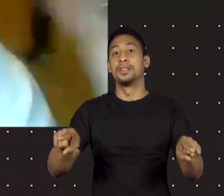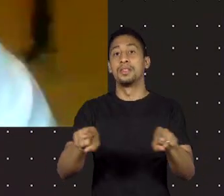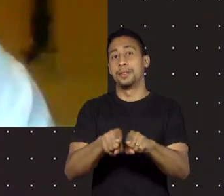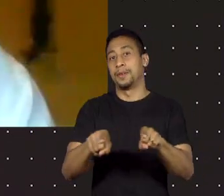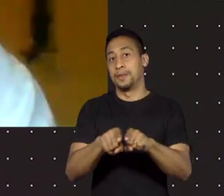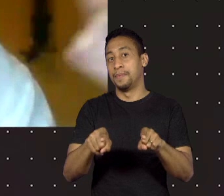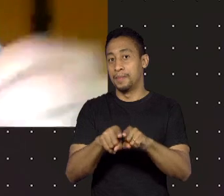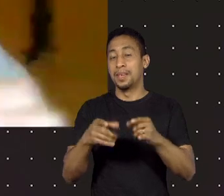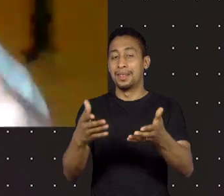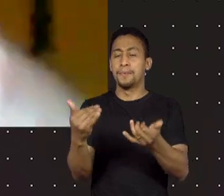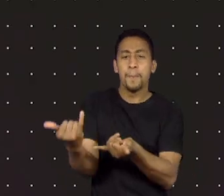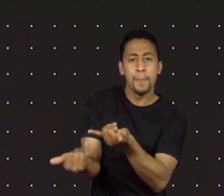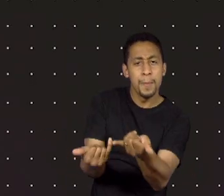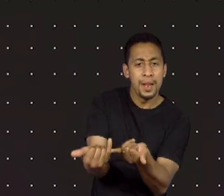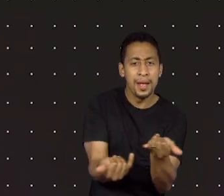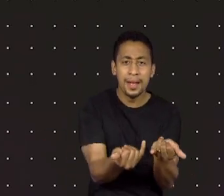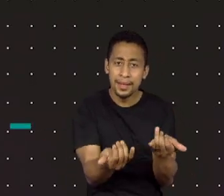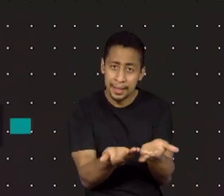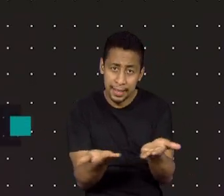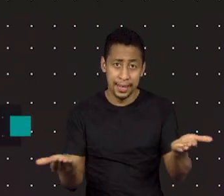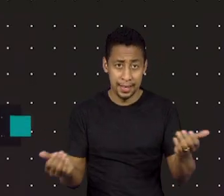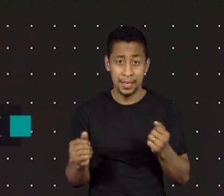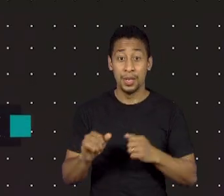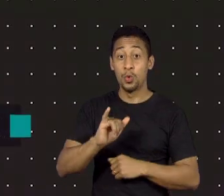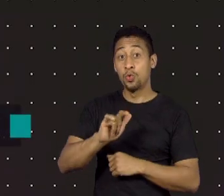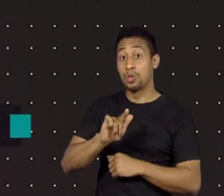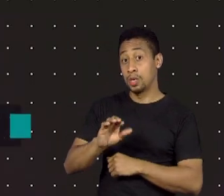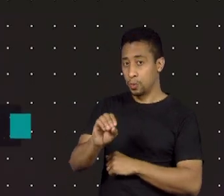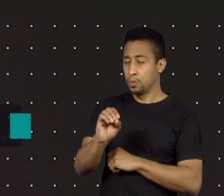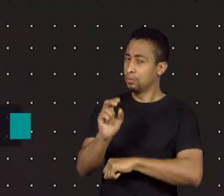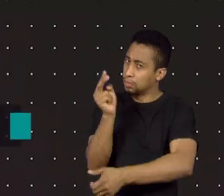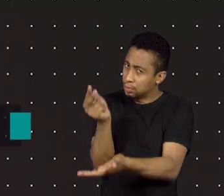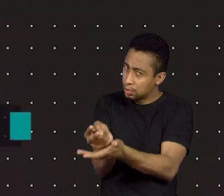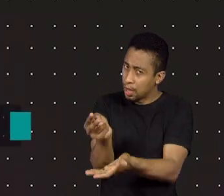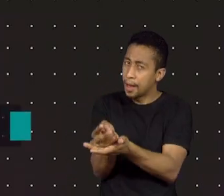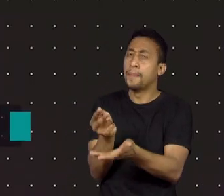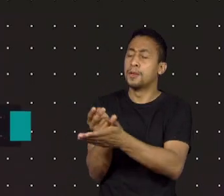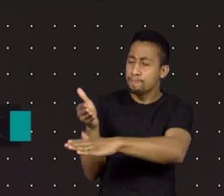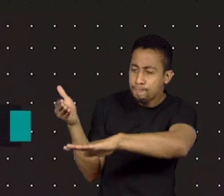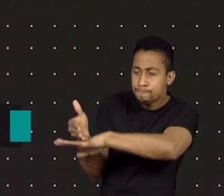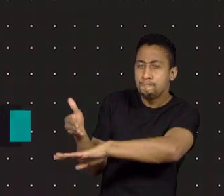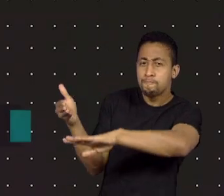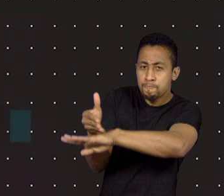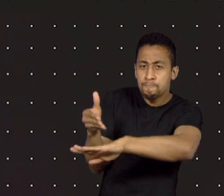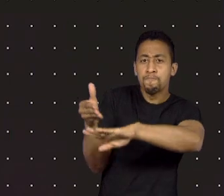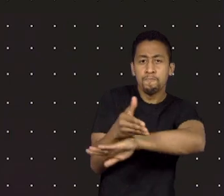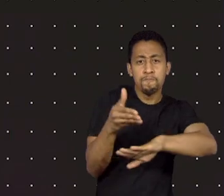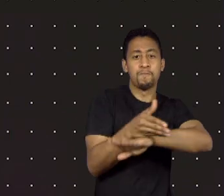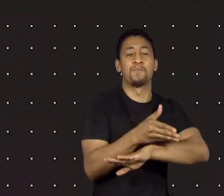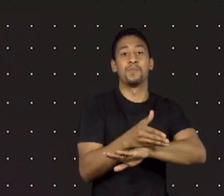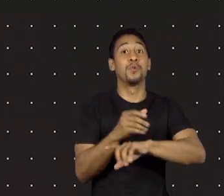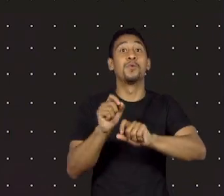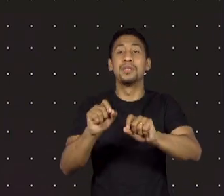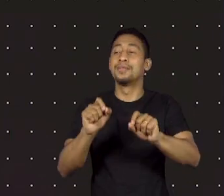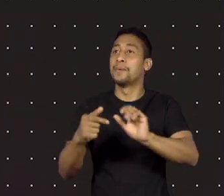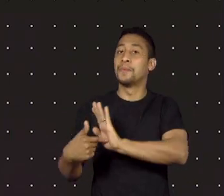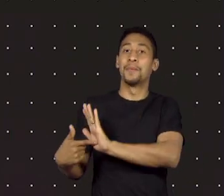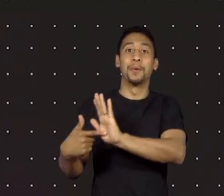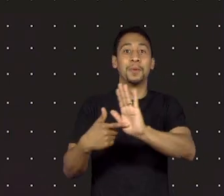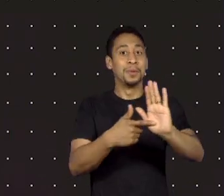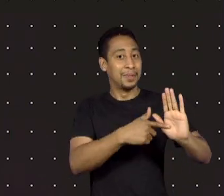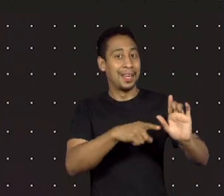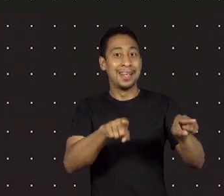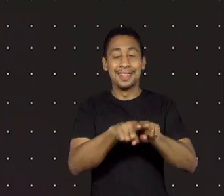de brincadeira. O Ilo sempre apostou no que ele queria, no que ele quis dizer, no que ele via